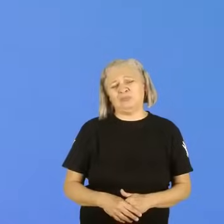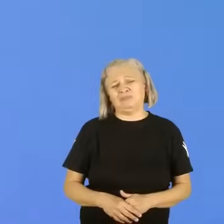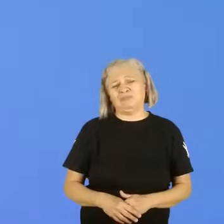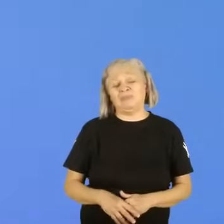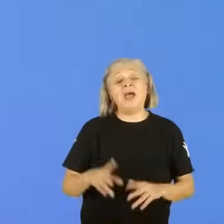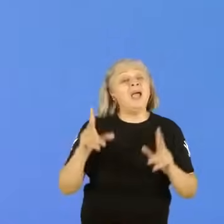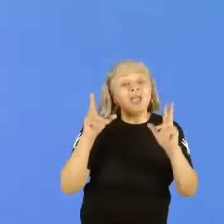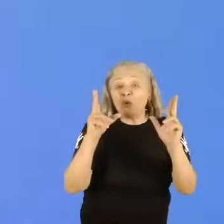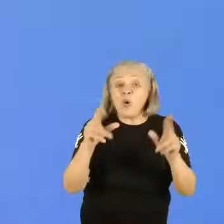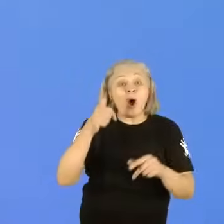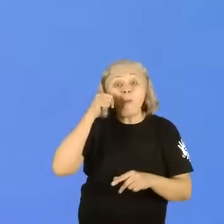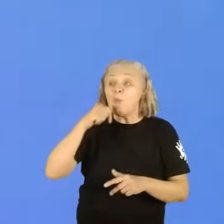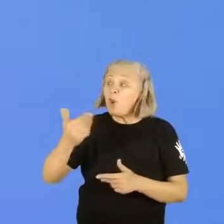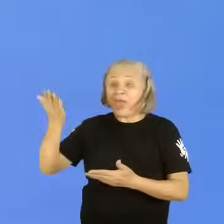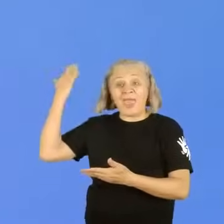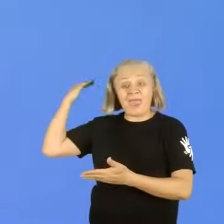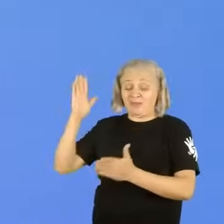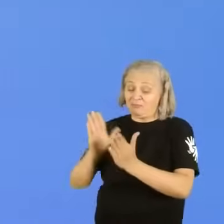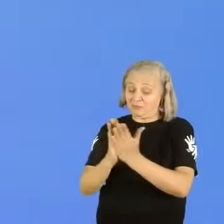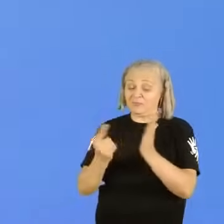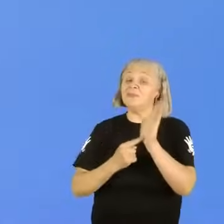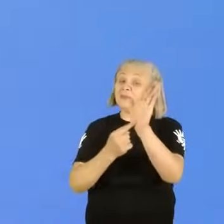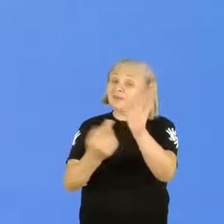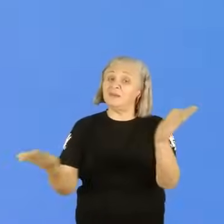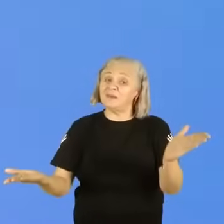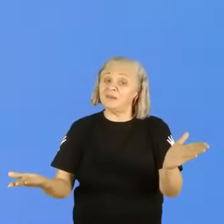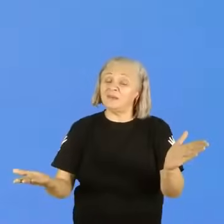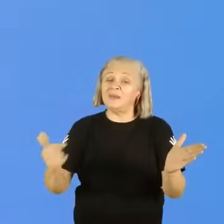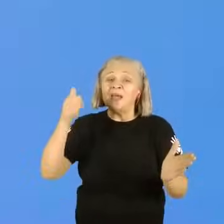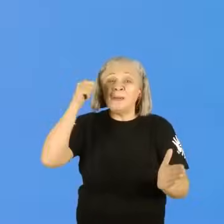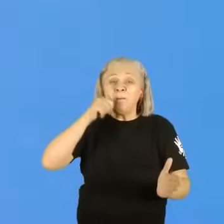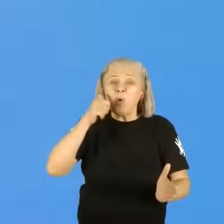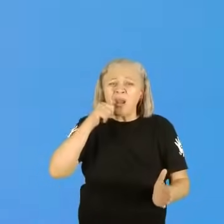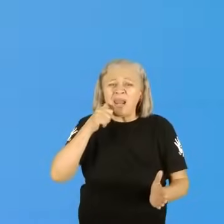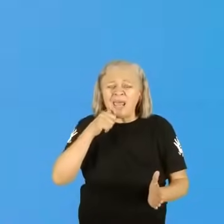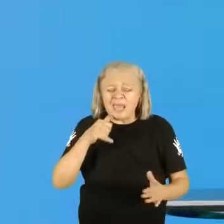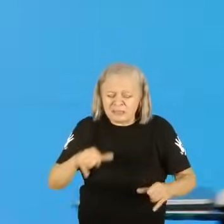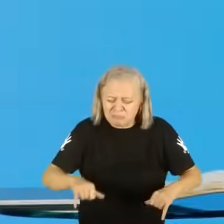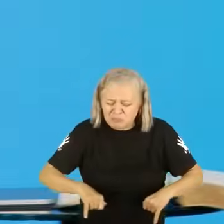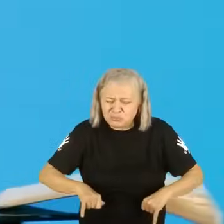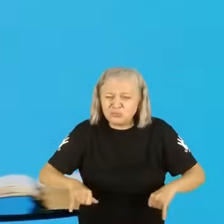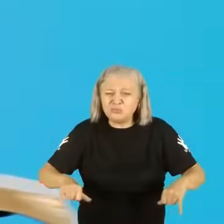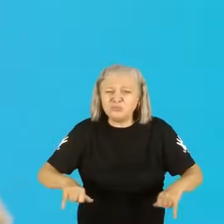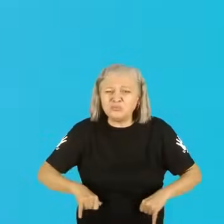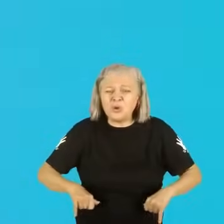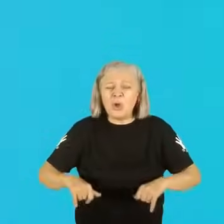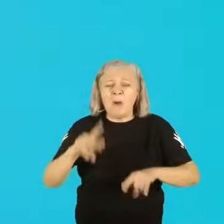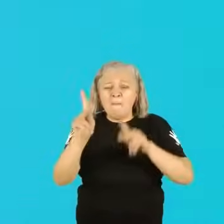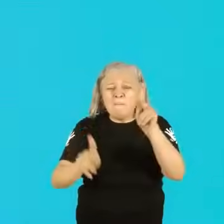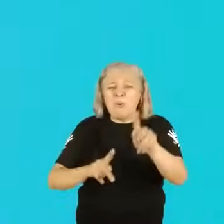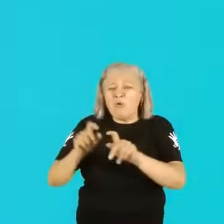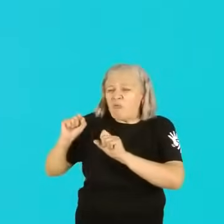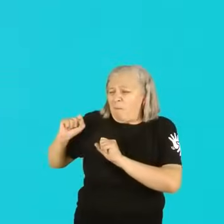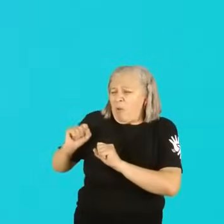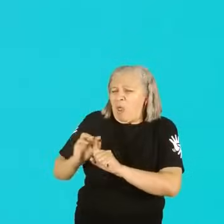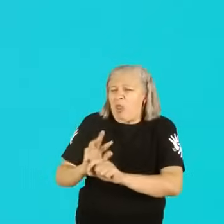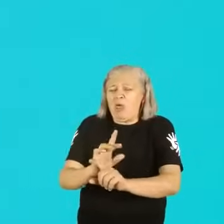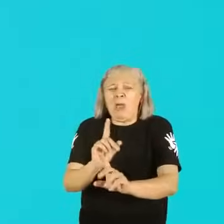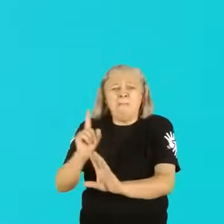mulher deste texto. Ela surge no meio de uma